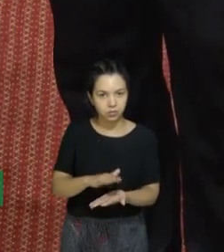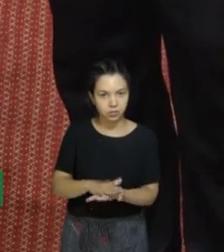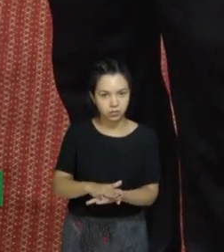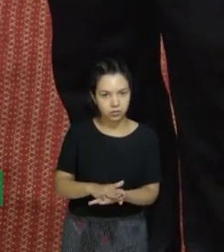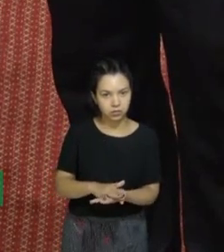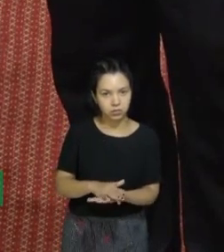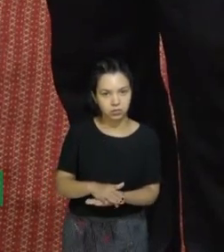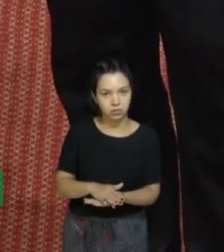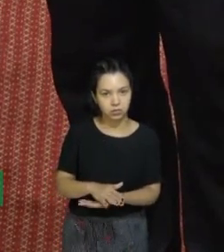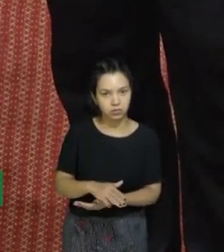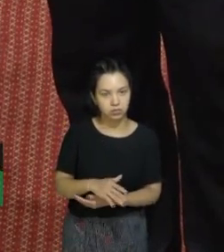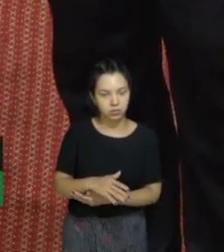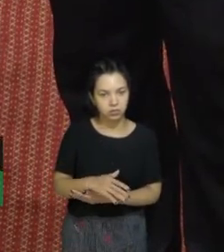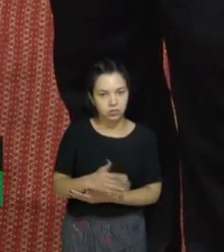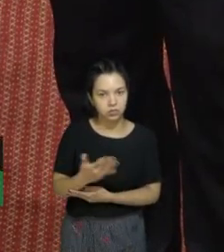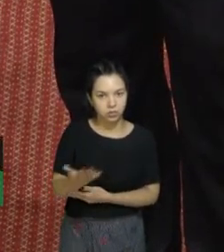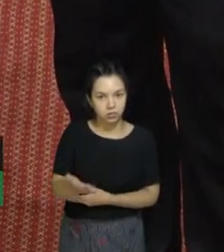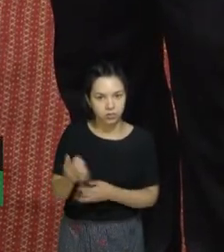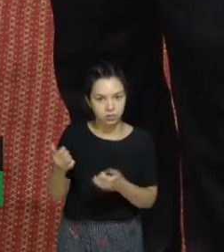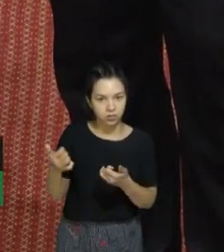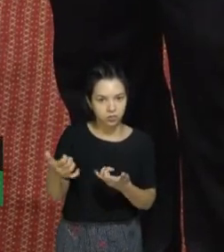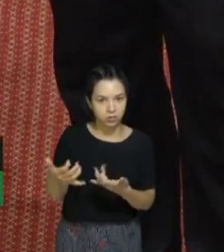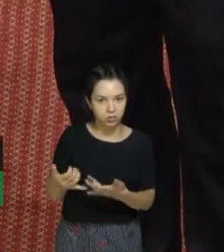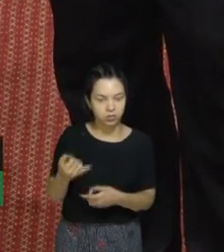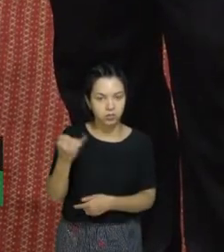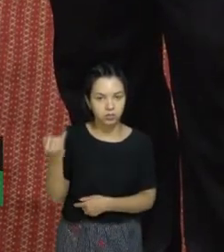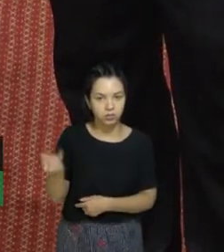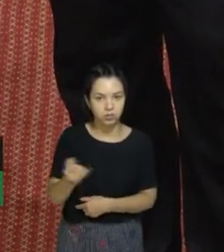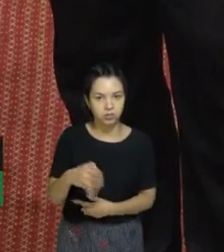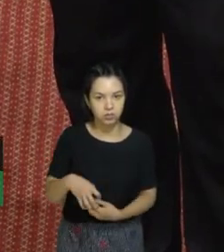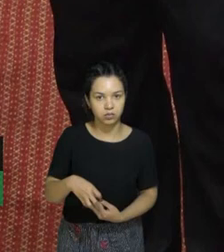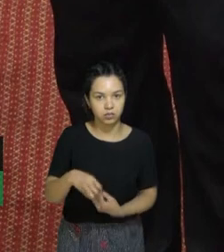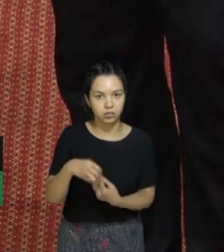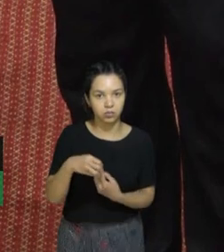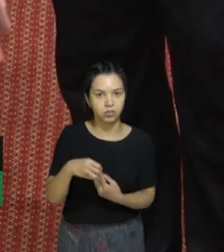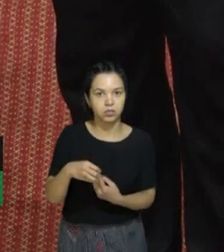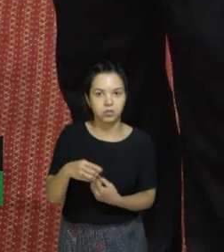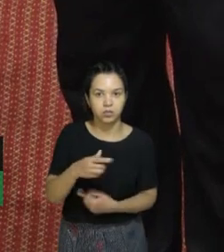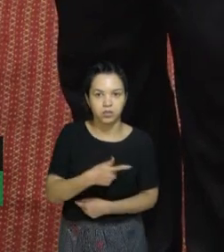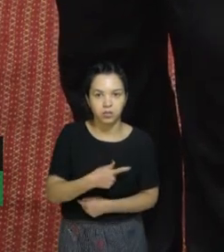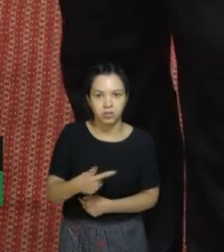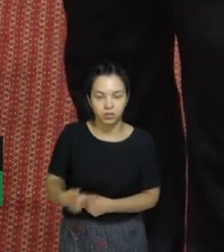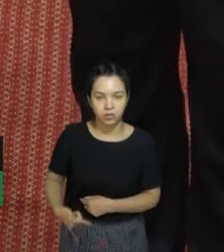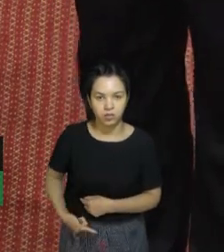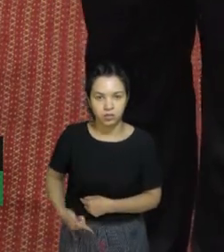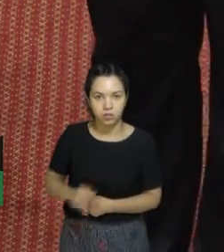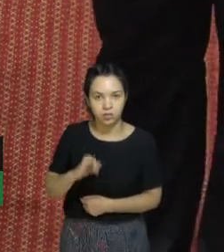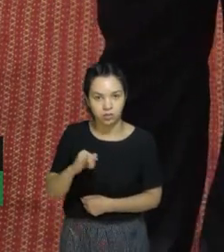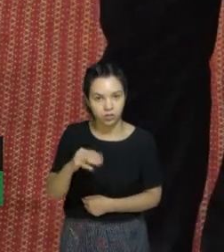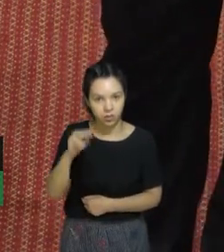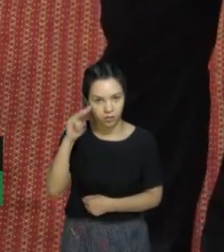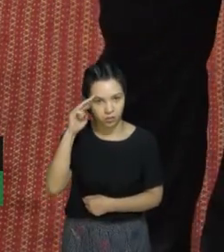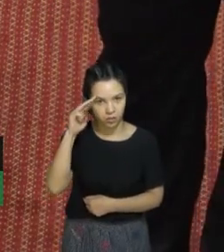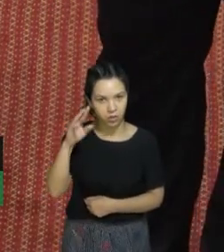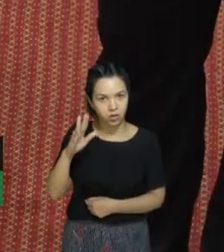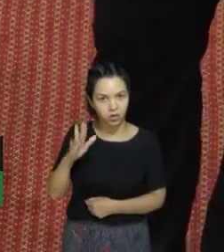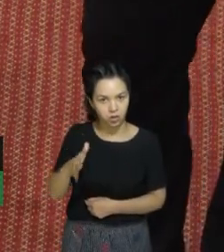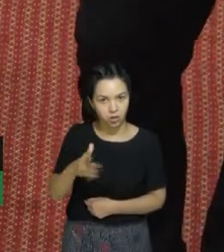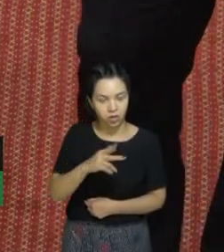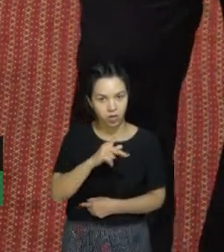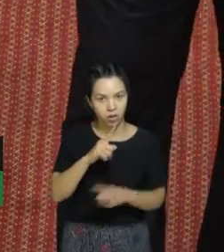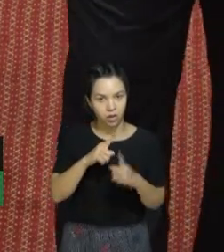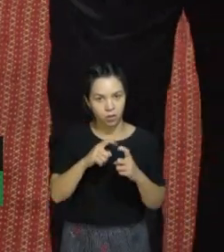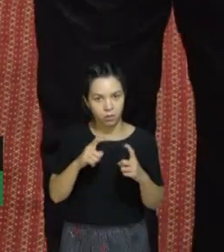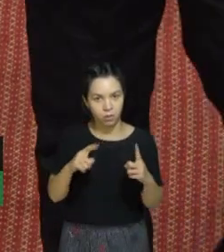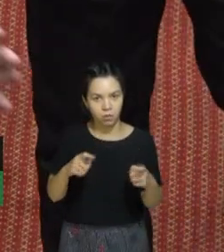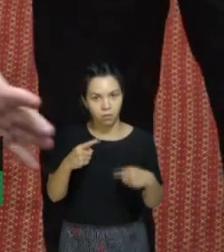importante reivindicação, pelo importante destaque. O governador Jorginho Melo já está em Brasília também, tratando de todo esse